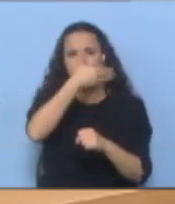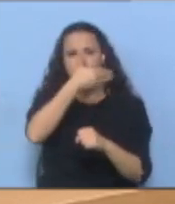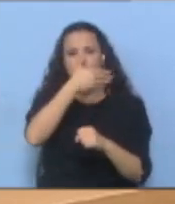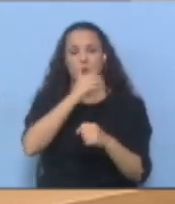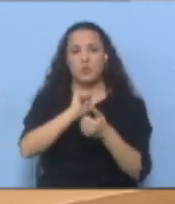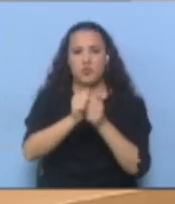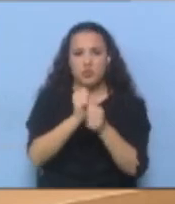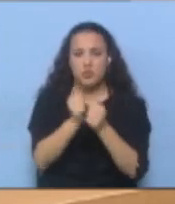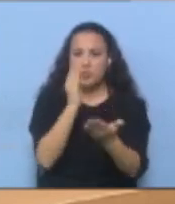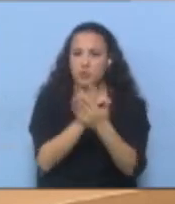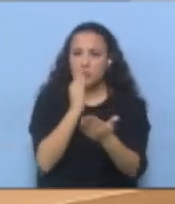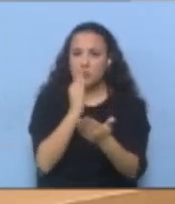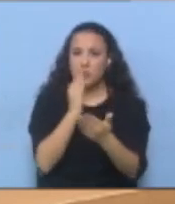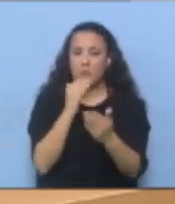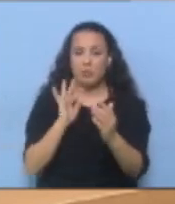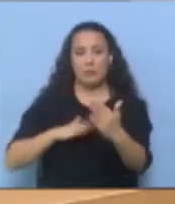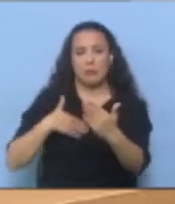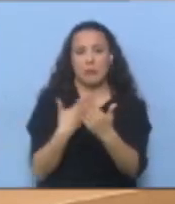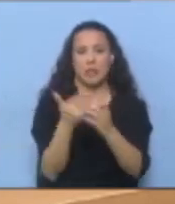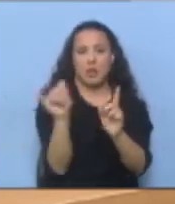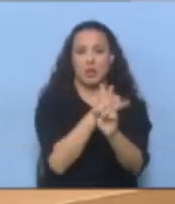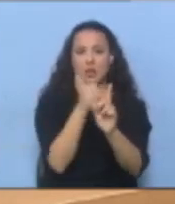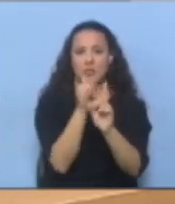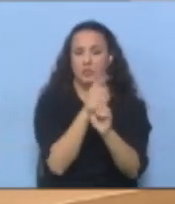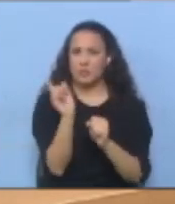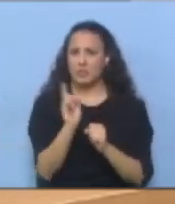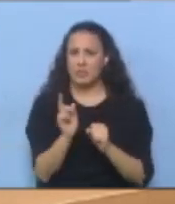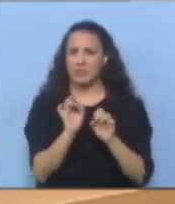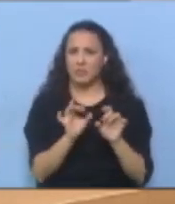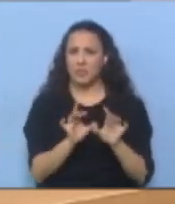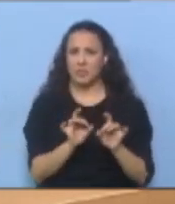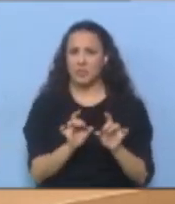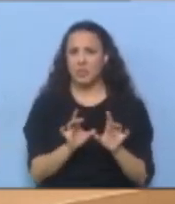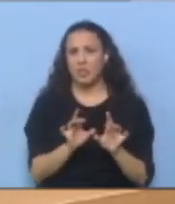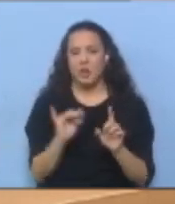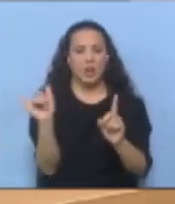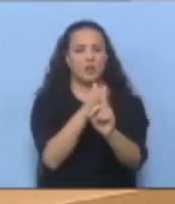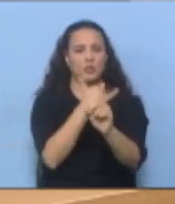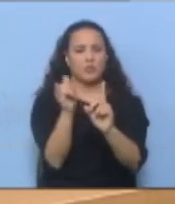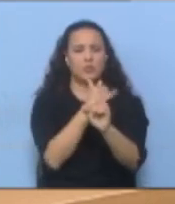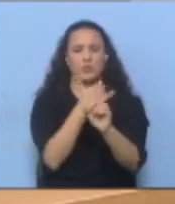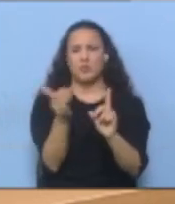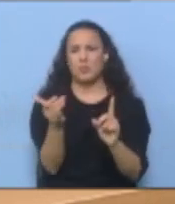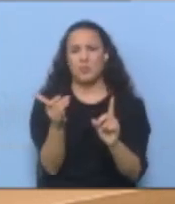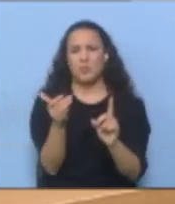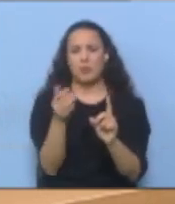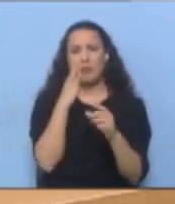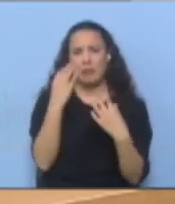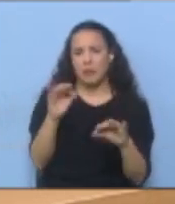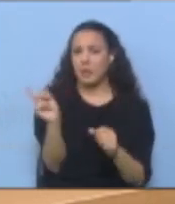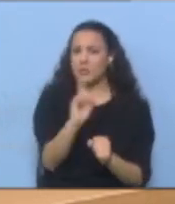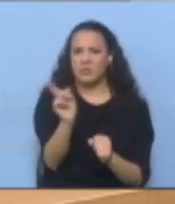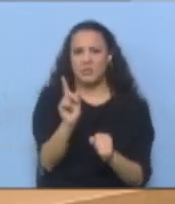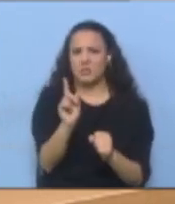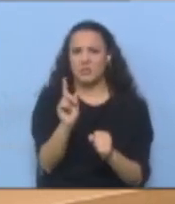violência. Até porque a violência não é o registro normal do desporto, não é? Nós temos imensos jogos a nível das diversas